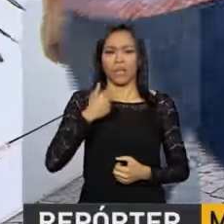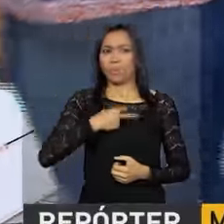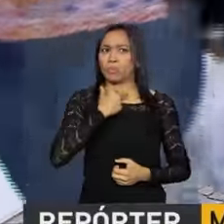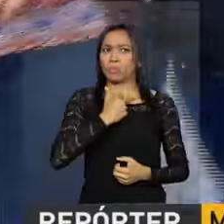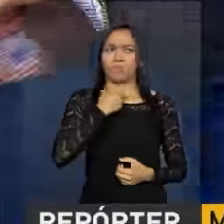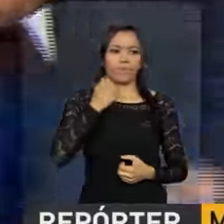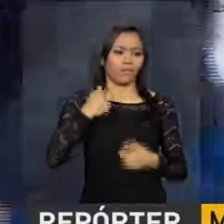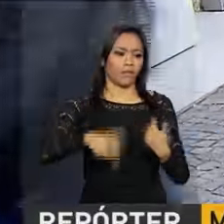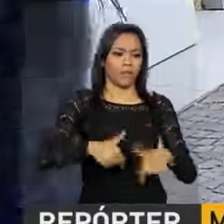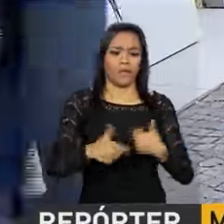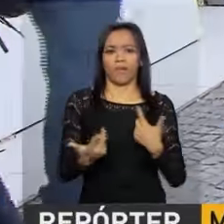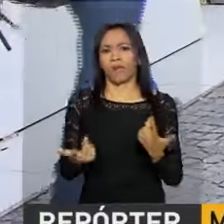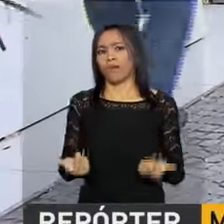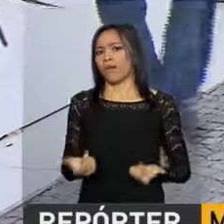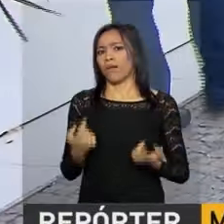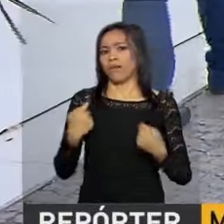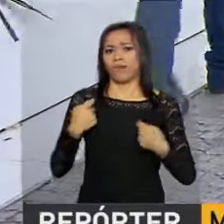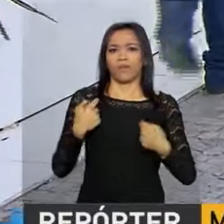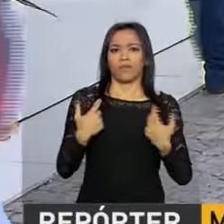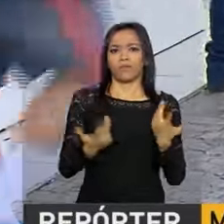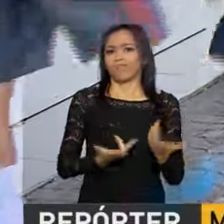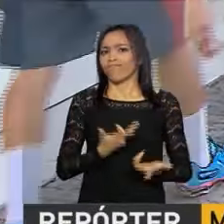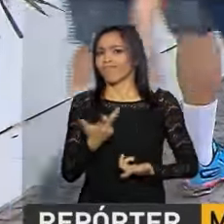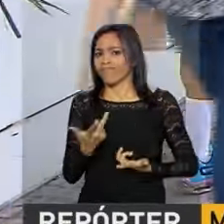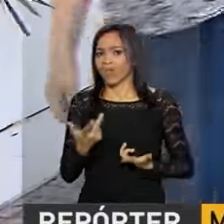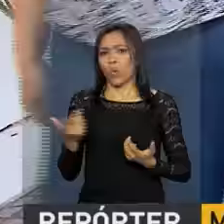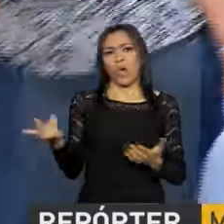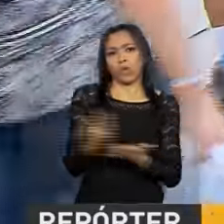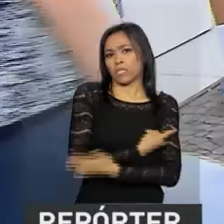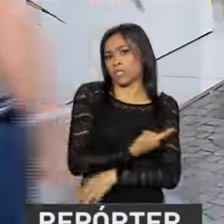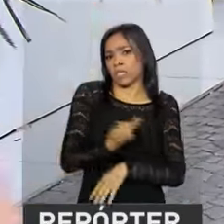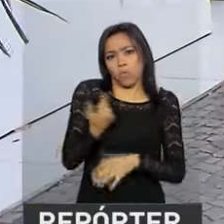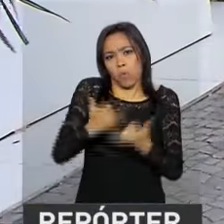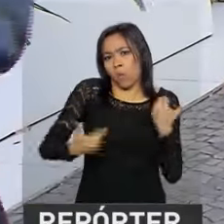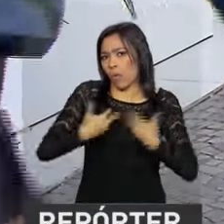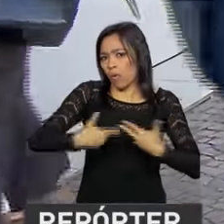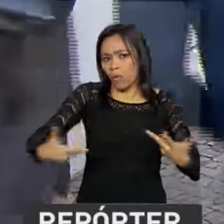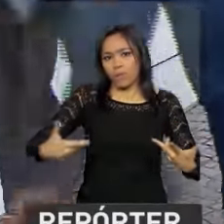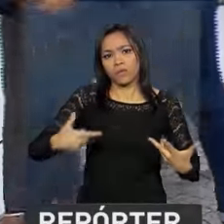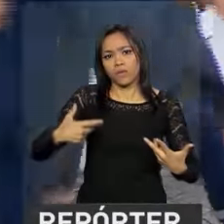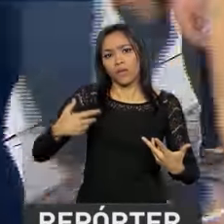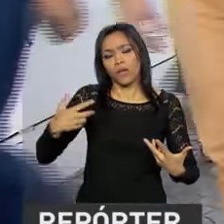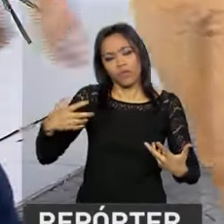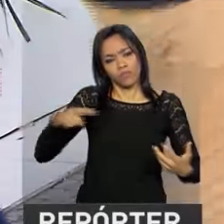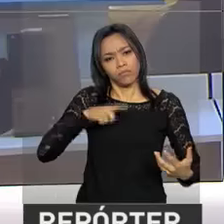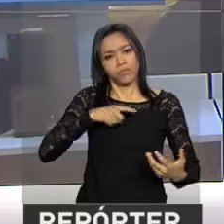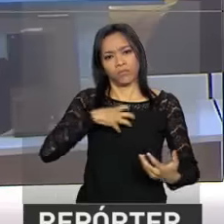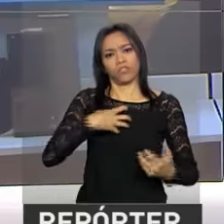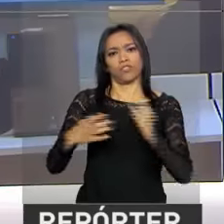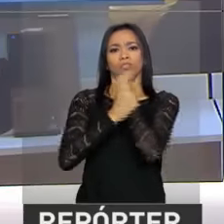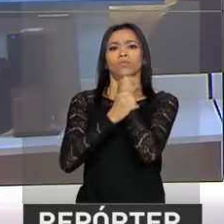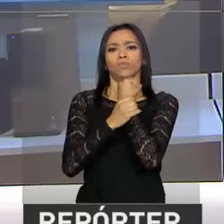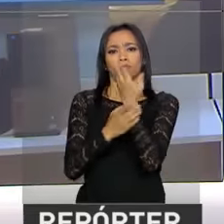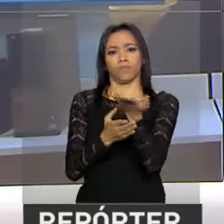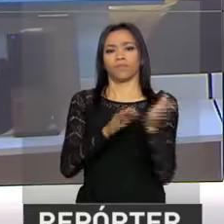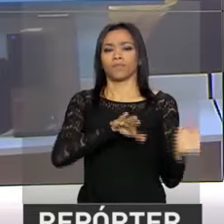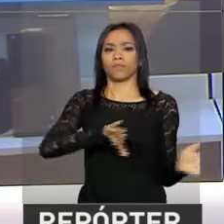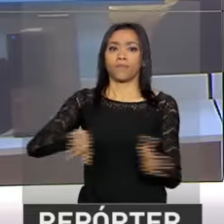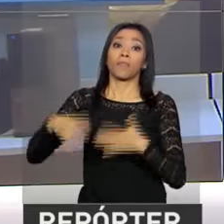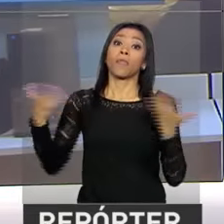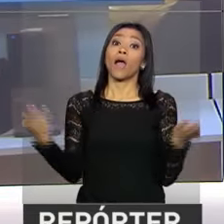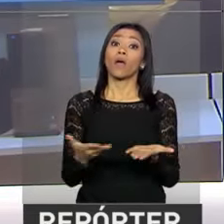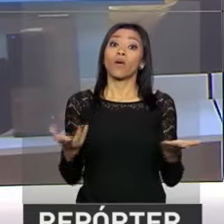de jeito nenhum ou precisar ter alguma doença algum problema aí eu tenho como ficar segura Vamos